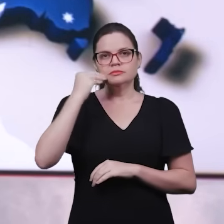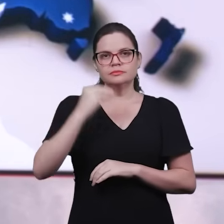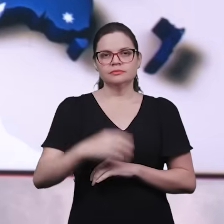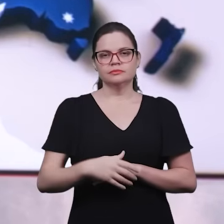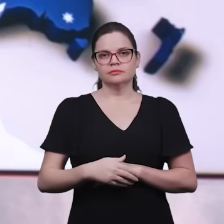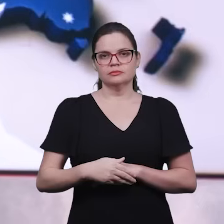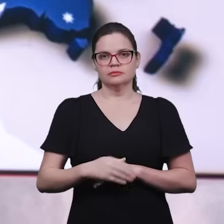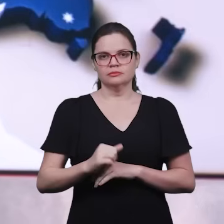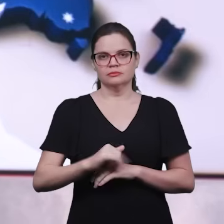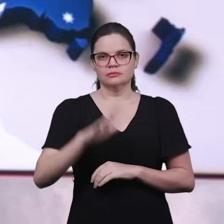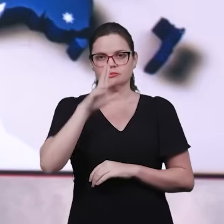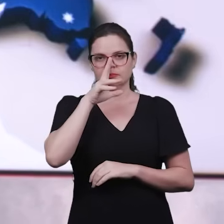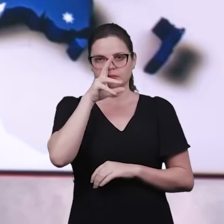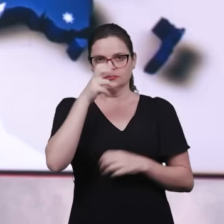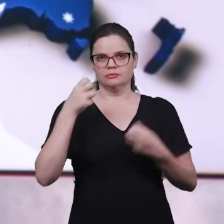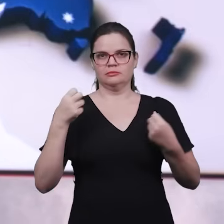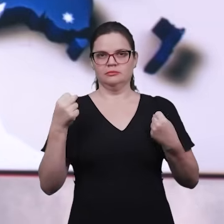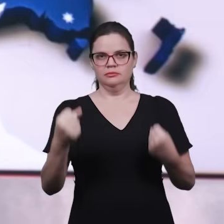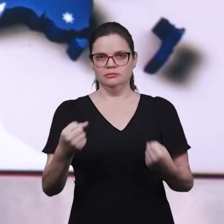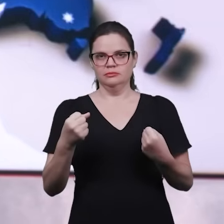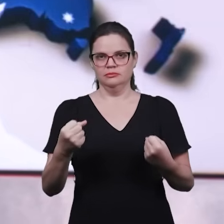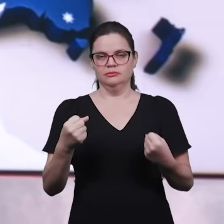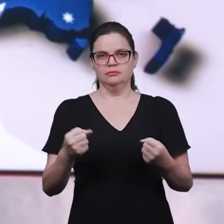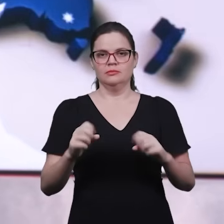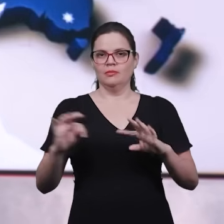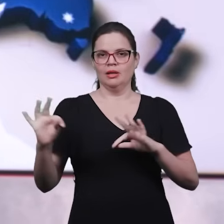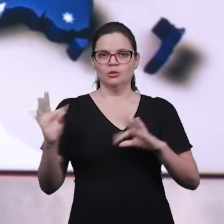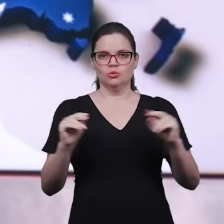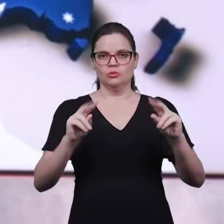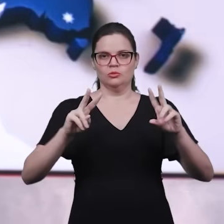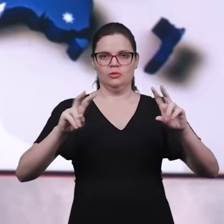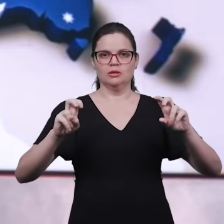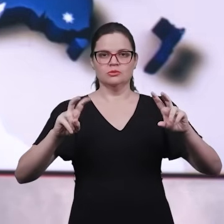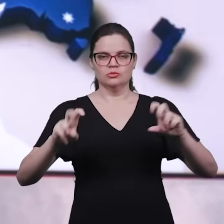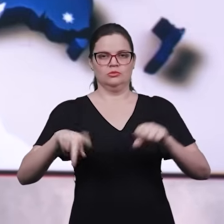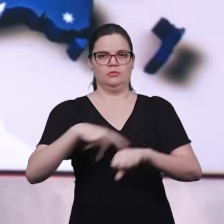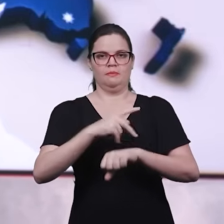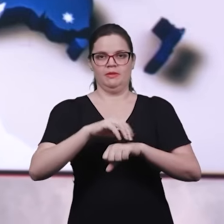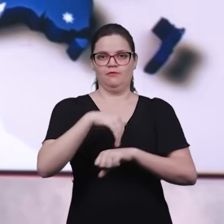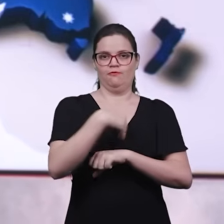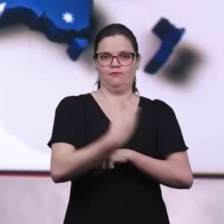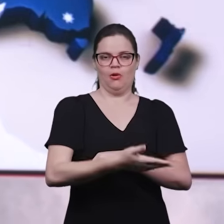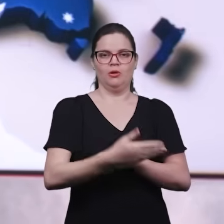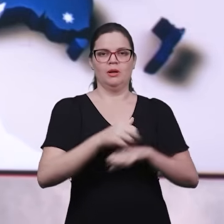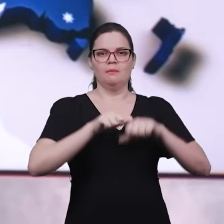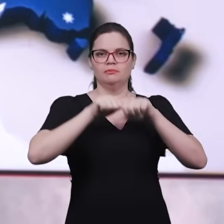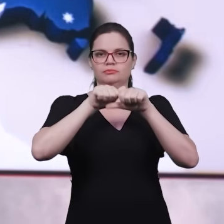mais intensas com relação a tudo isso.